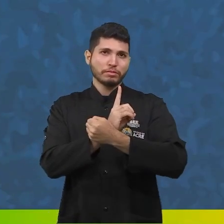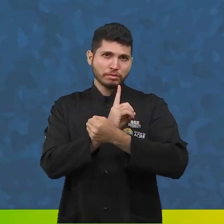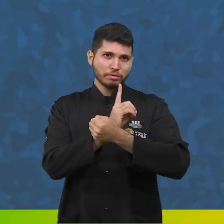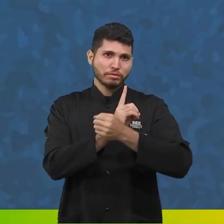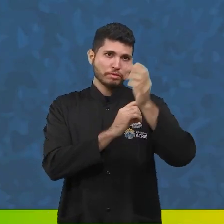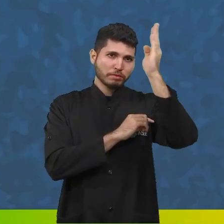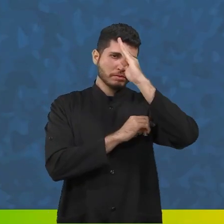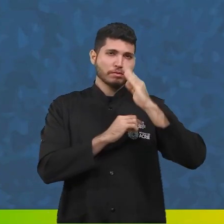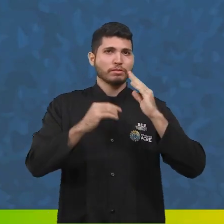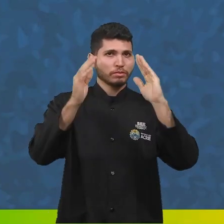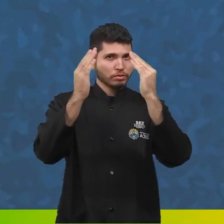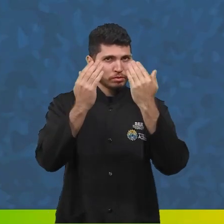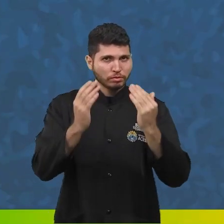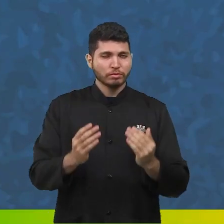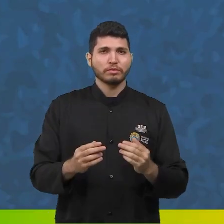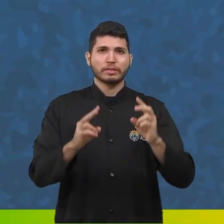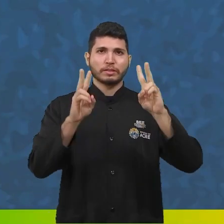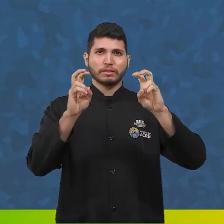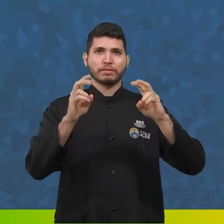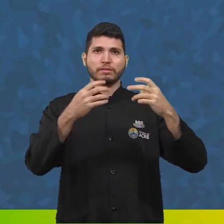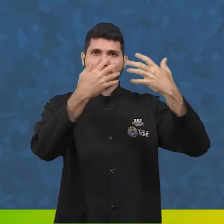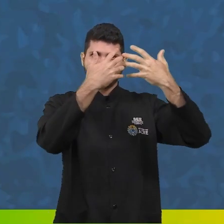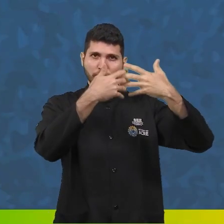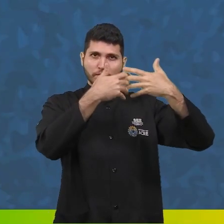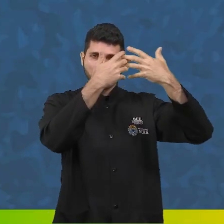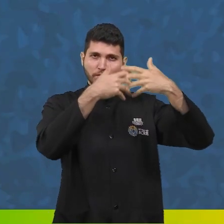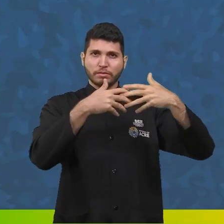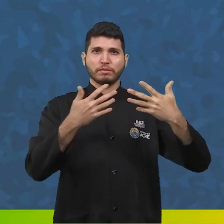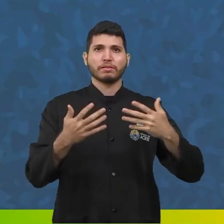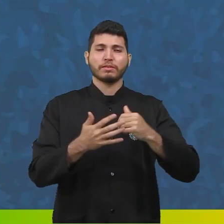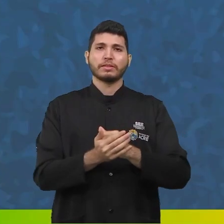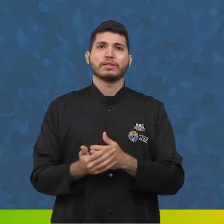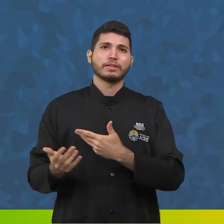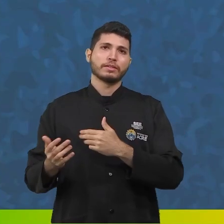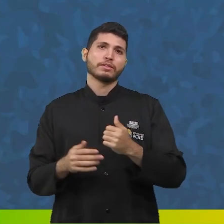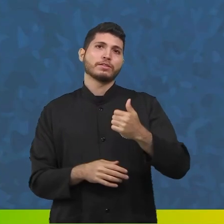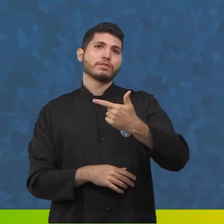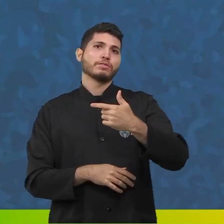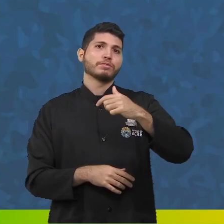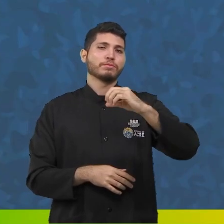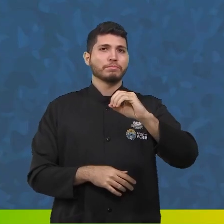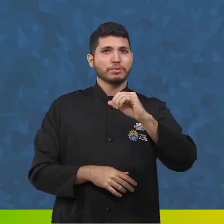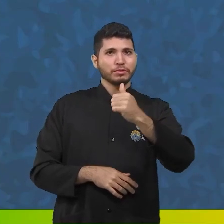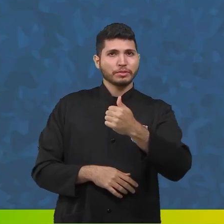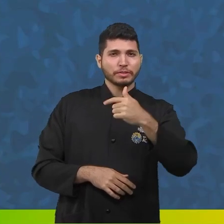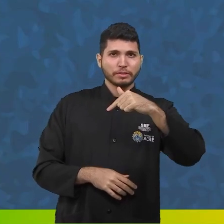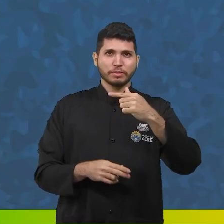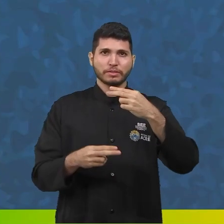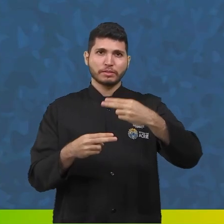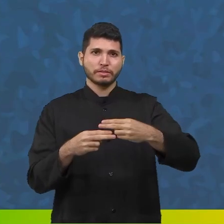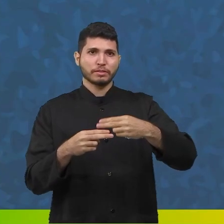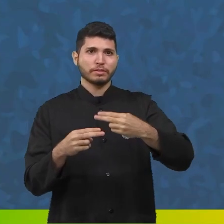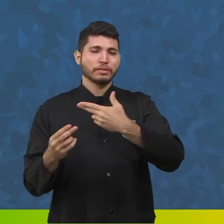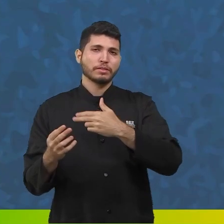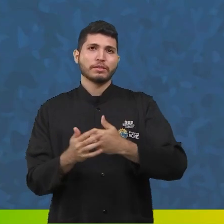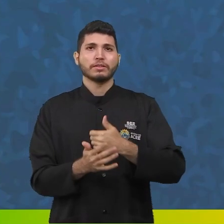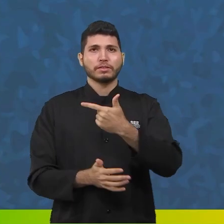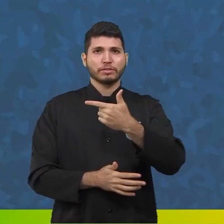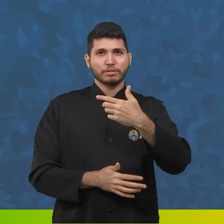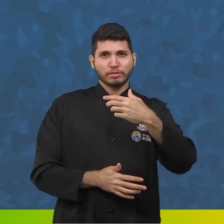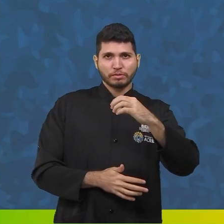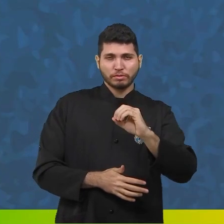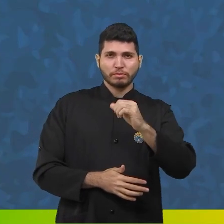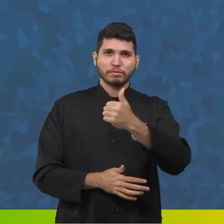abordando temas complexos. Novelas como A Força do Querer, de 2017, e Amor à Vida, de 2013,